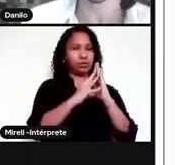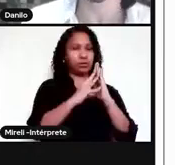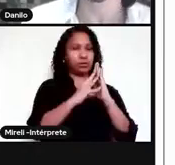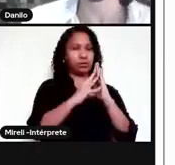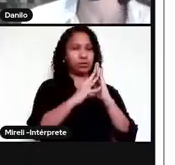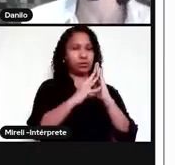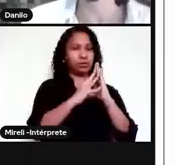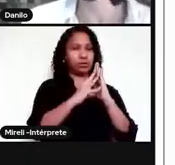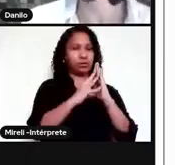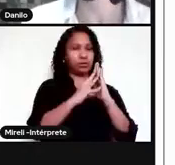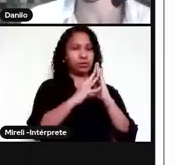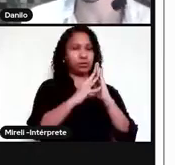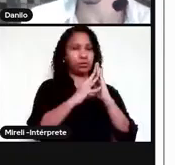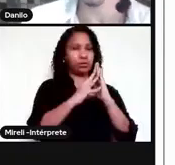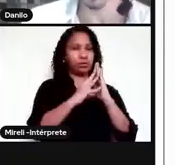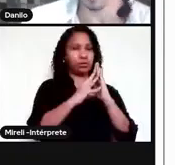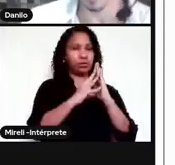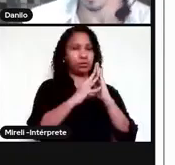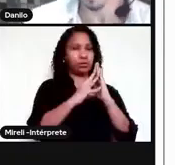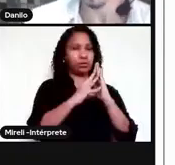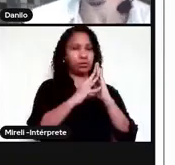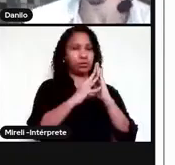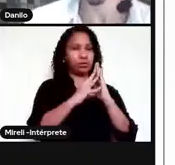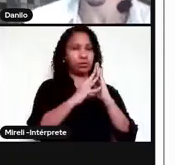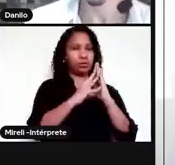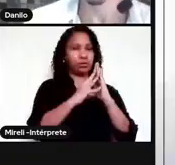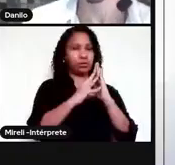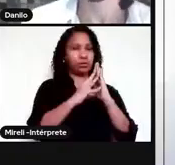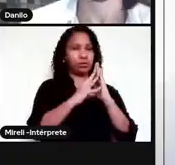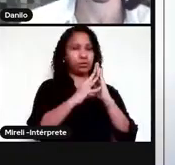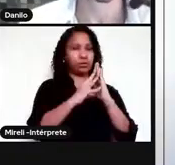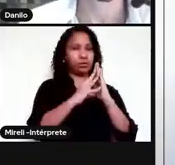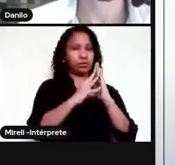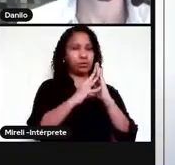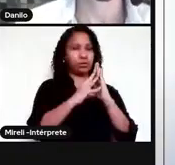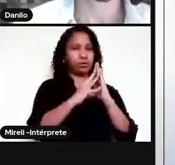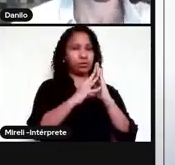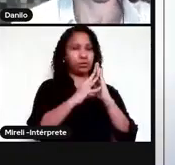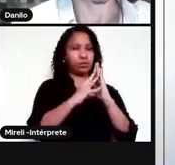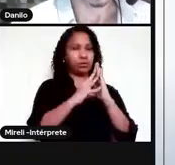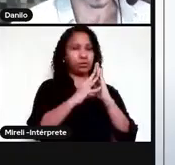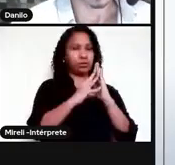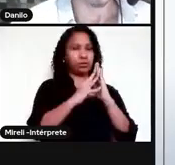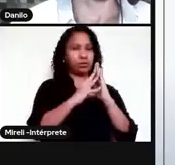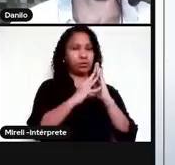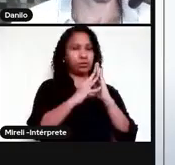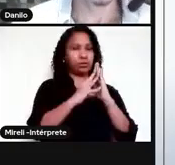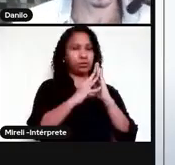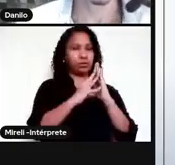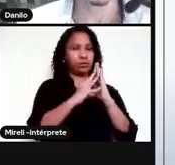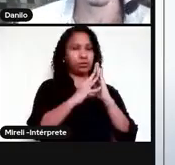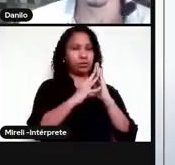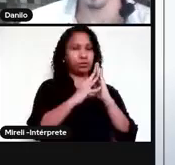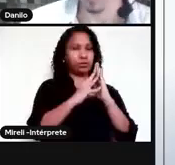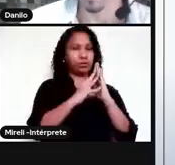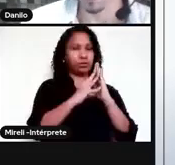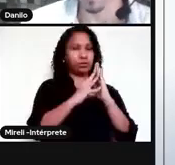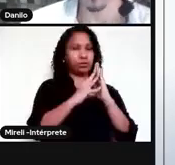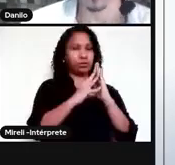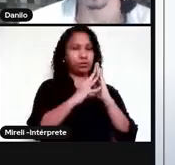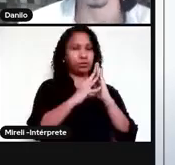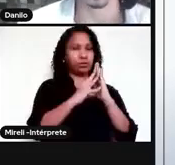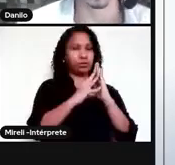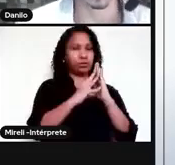de distribuição de fungos, no caso fungos poroides. A construção e edição dos